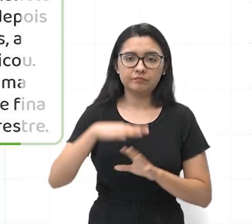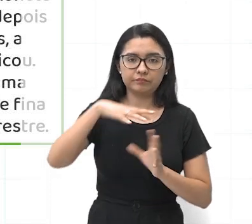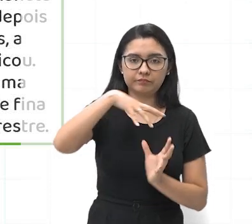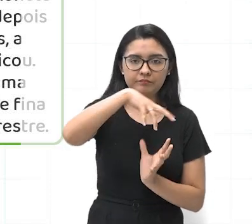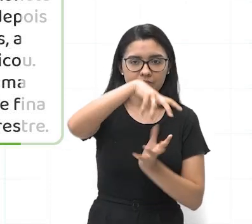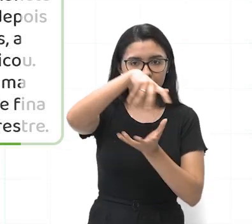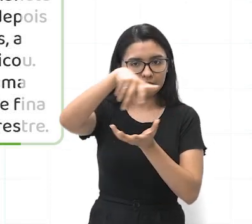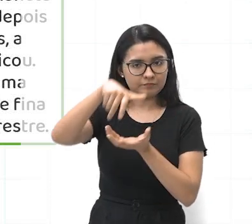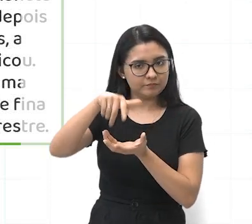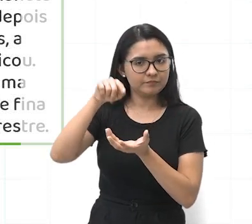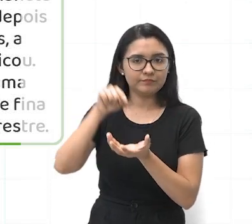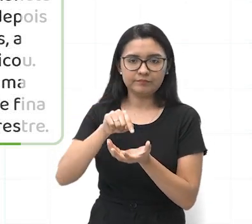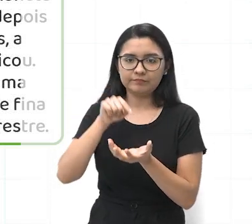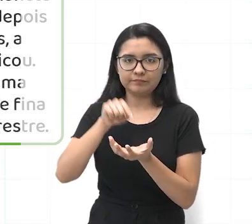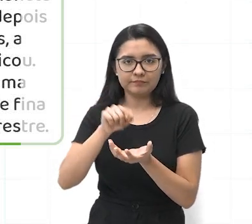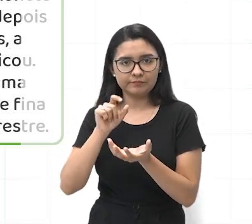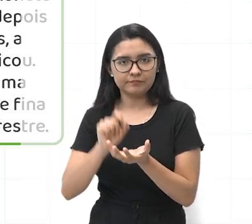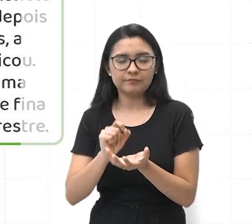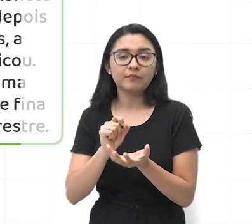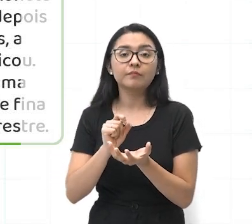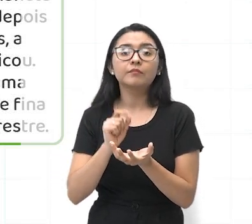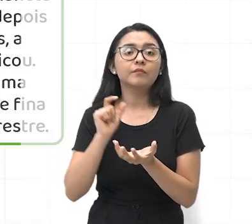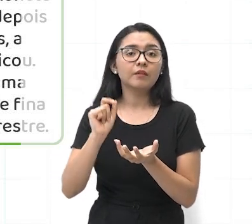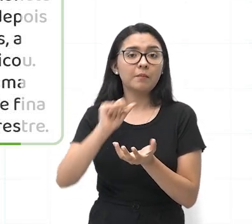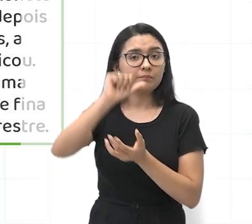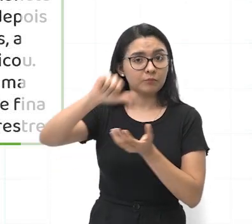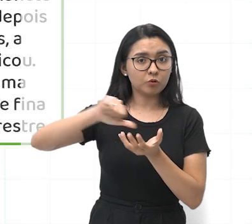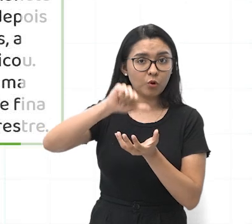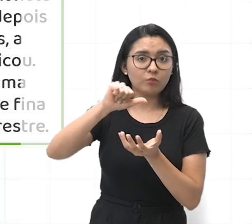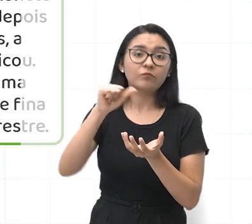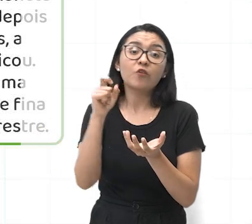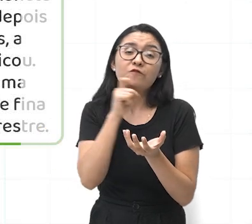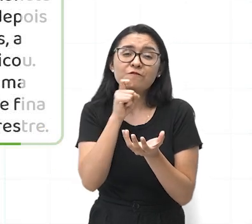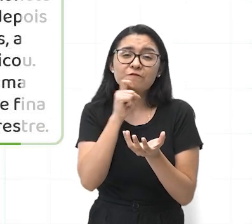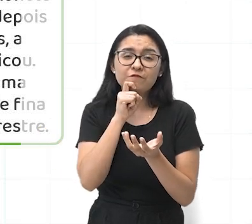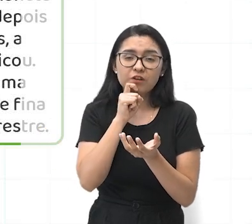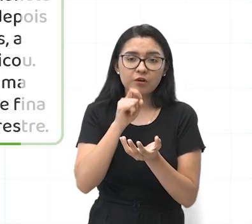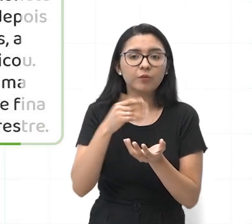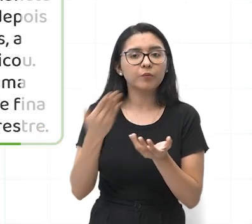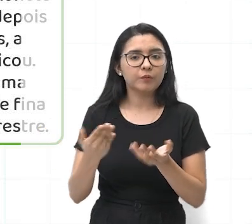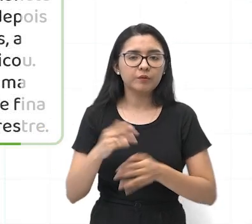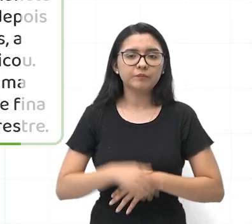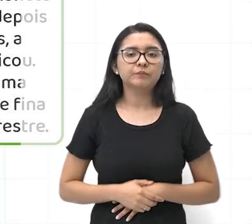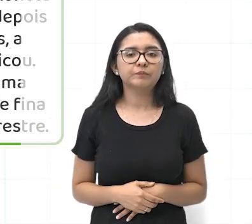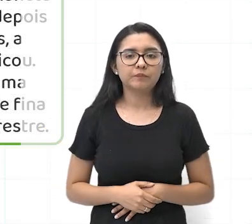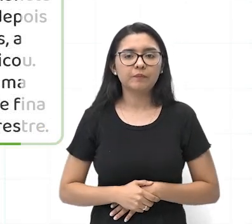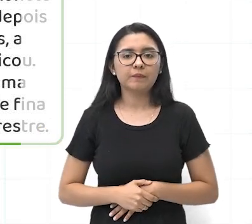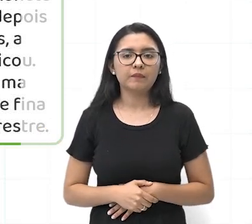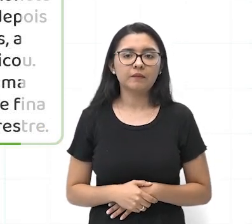superfície começou a resfriar e assim começou a surgir